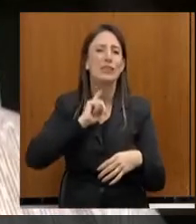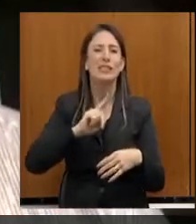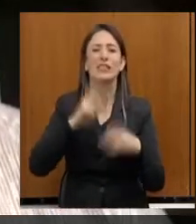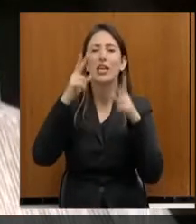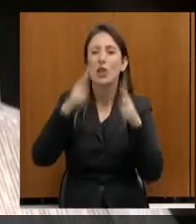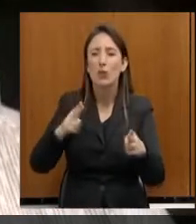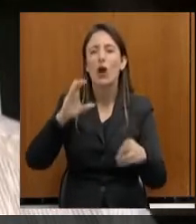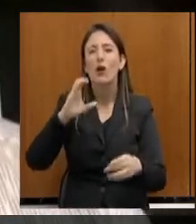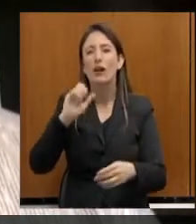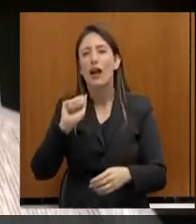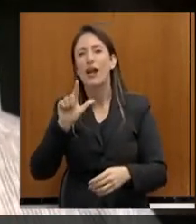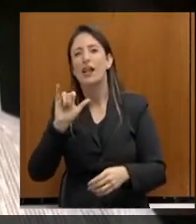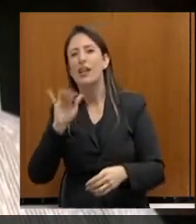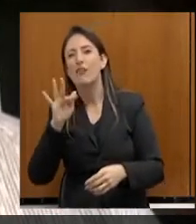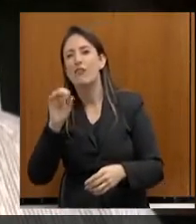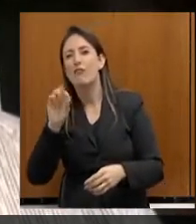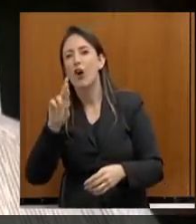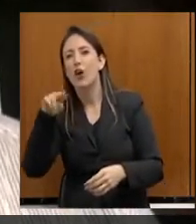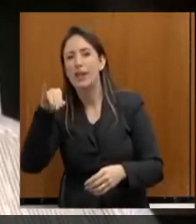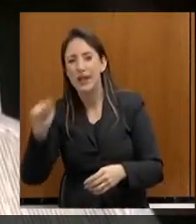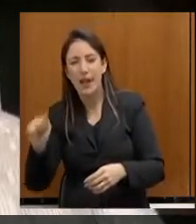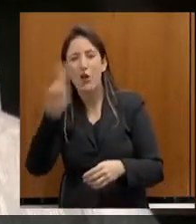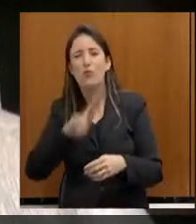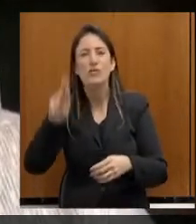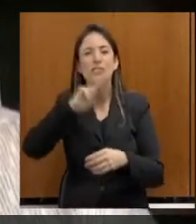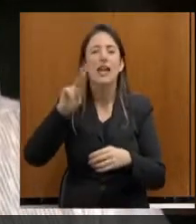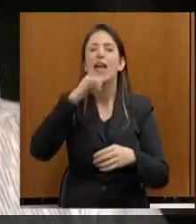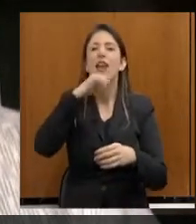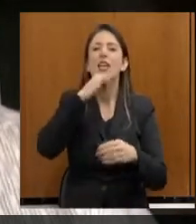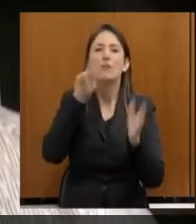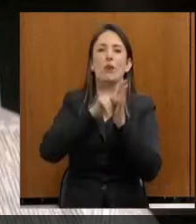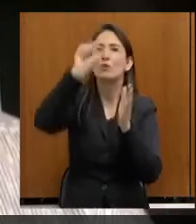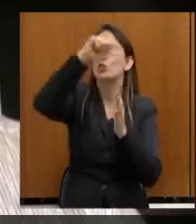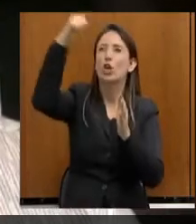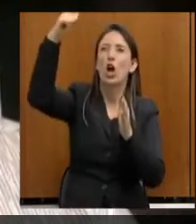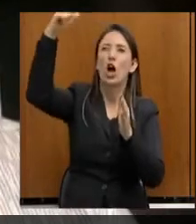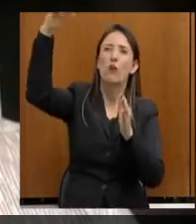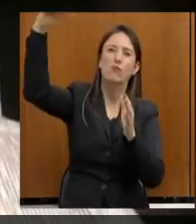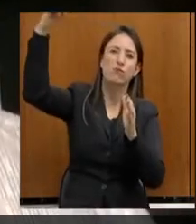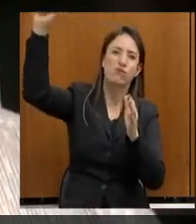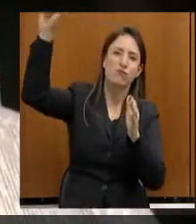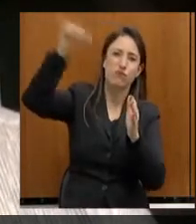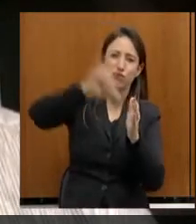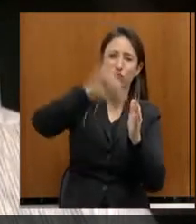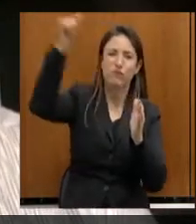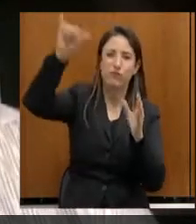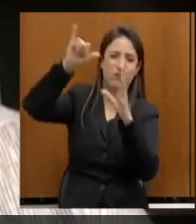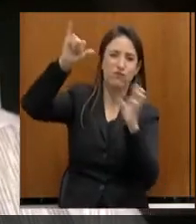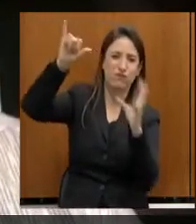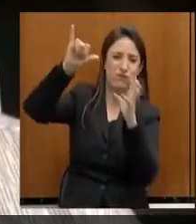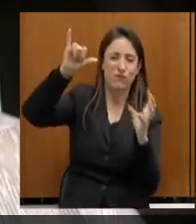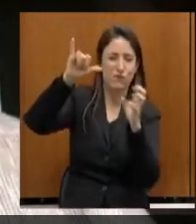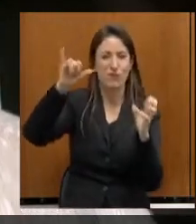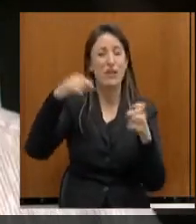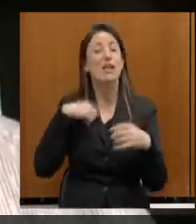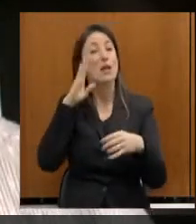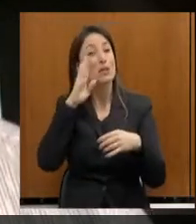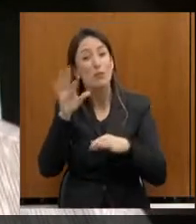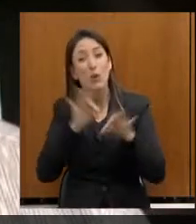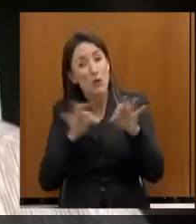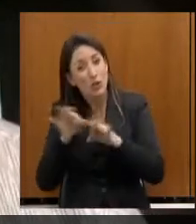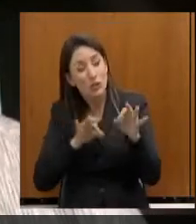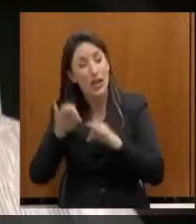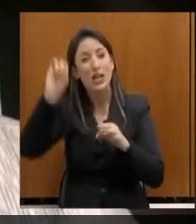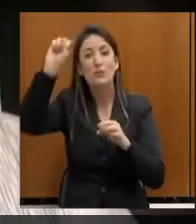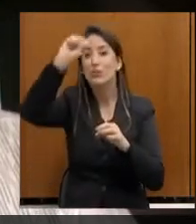nós temos vários projetos de números aliás dos maiores projetos fotovoltaicos no Brasil eu tô aqui no norte de